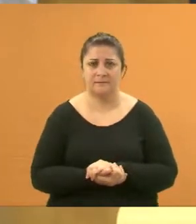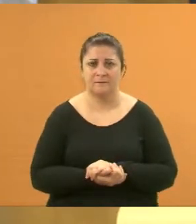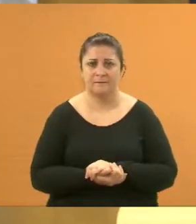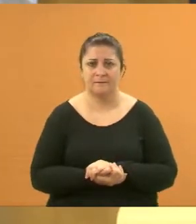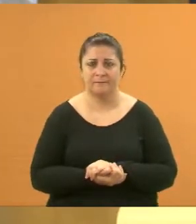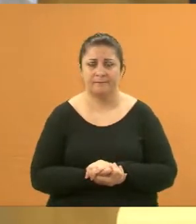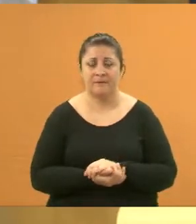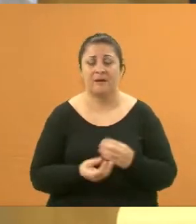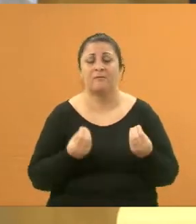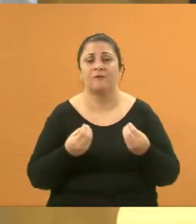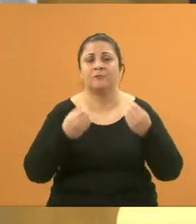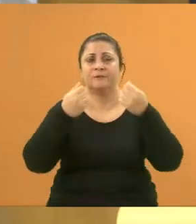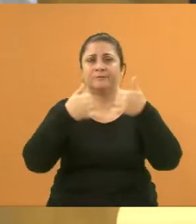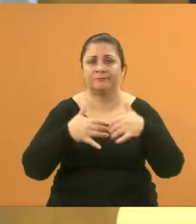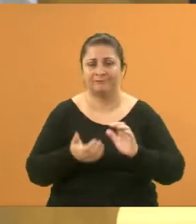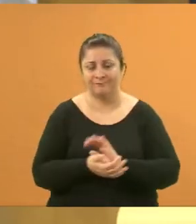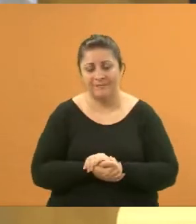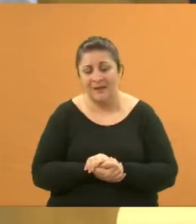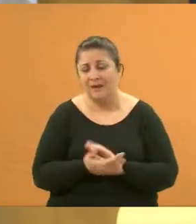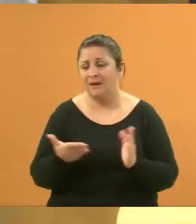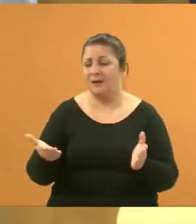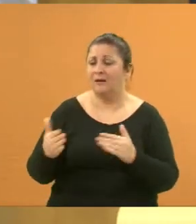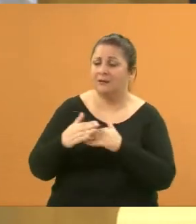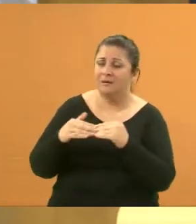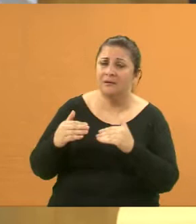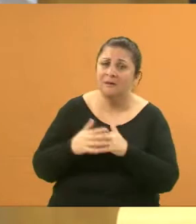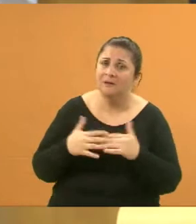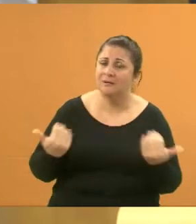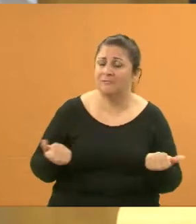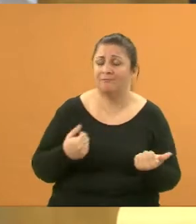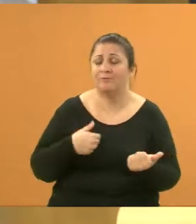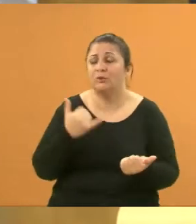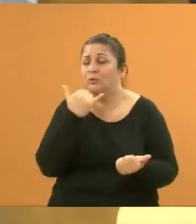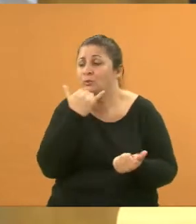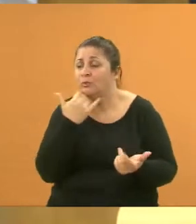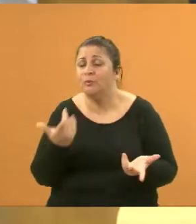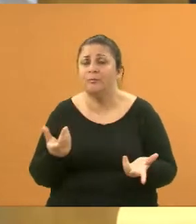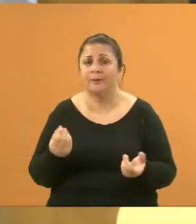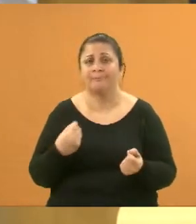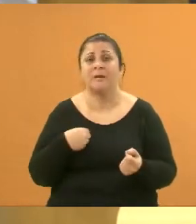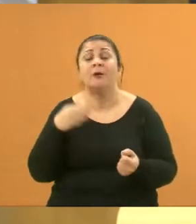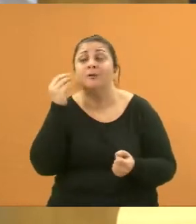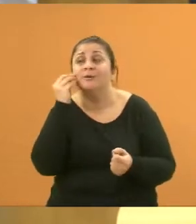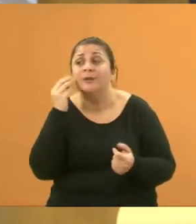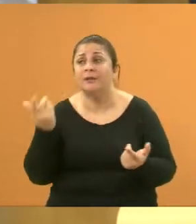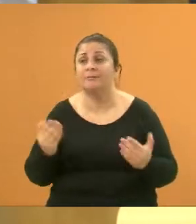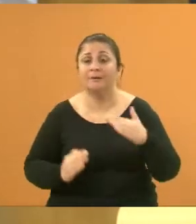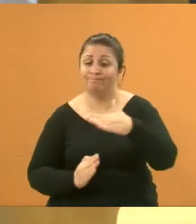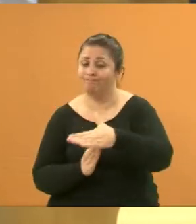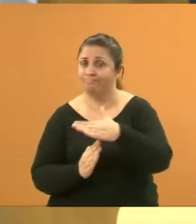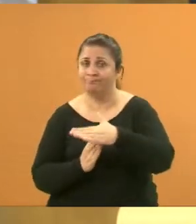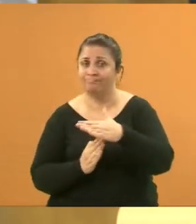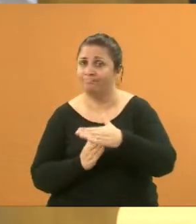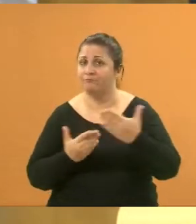Aí a nossa explicação é o quê? Meu querido, minha querida, eu estou fazendo até onde eu posso. É o